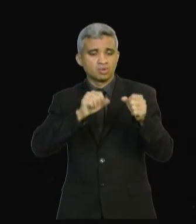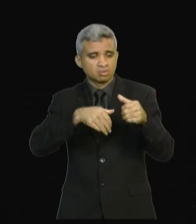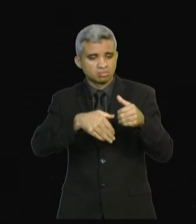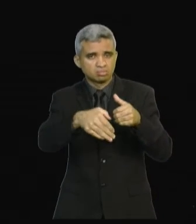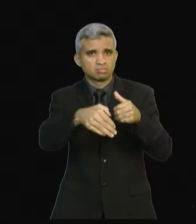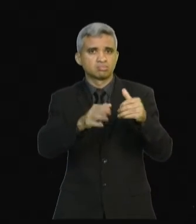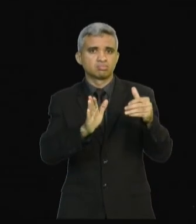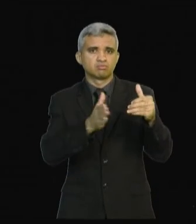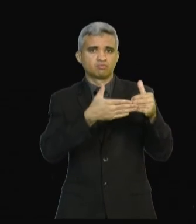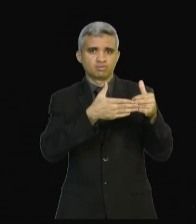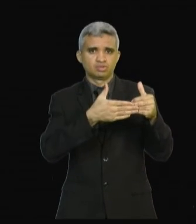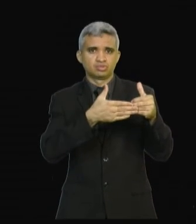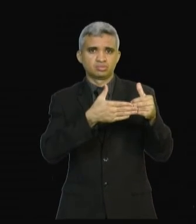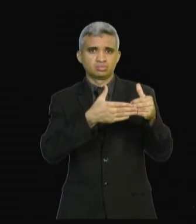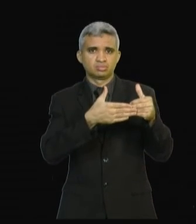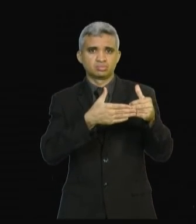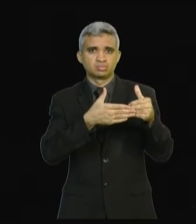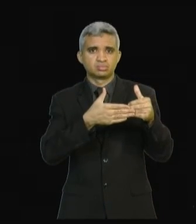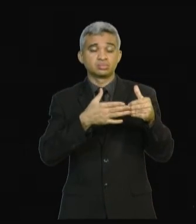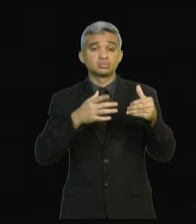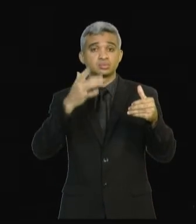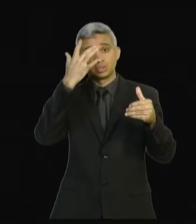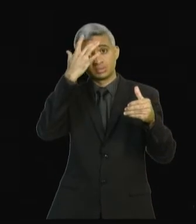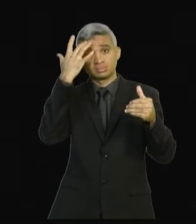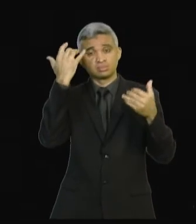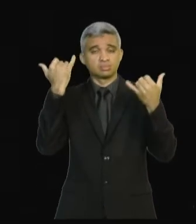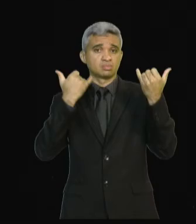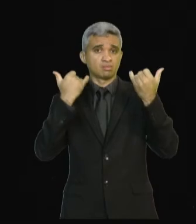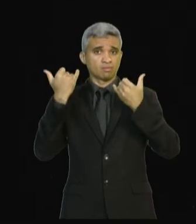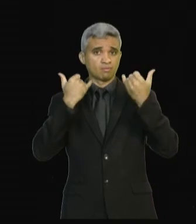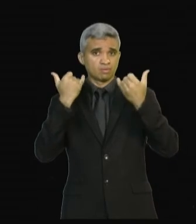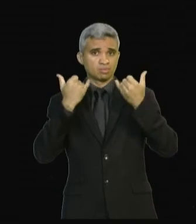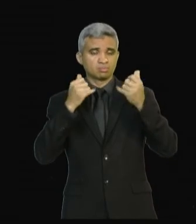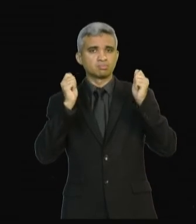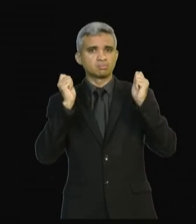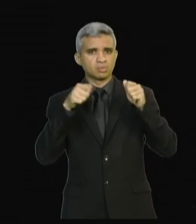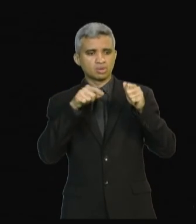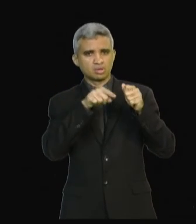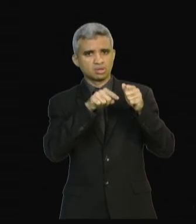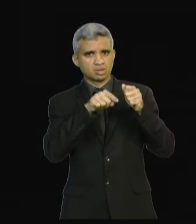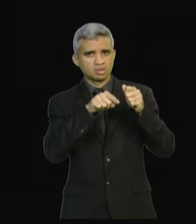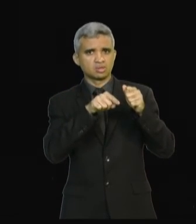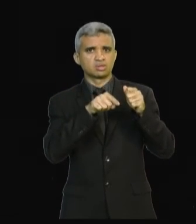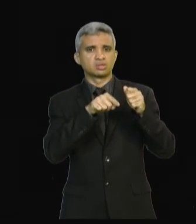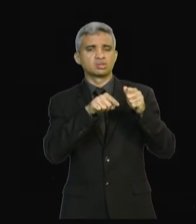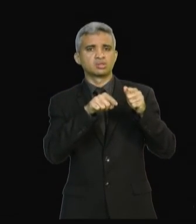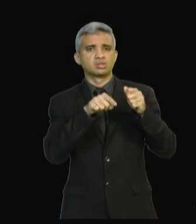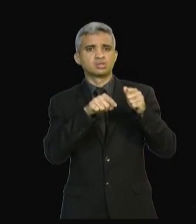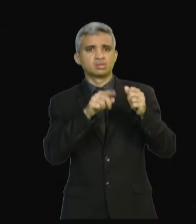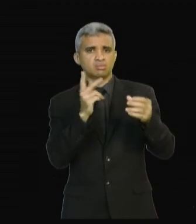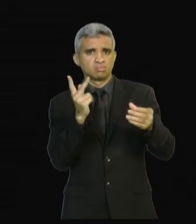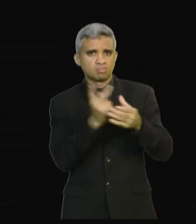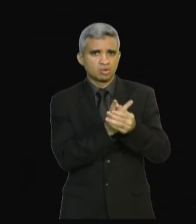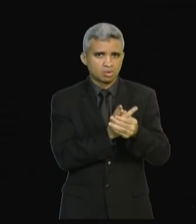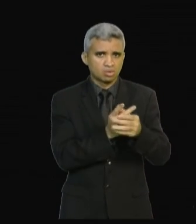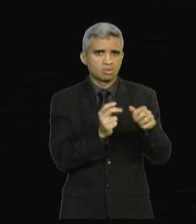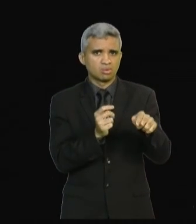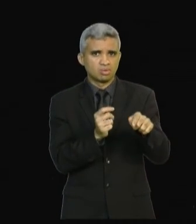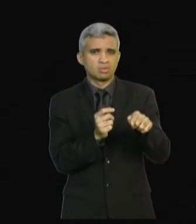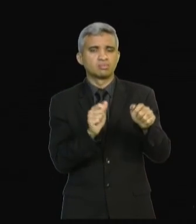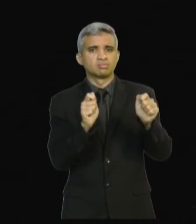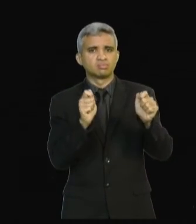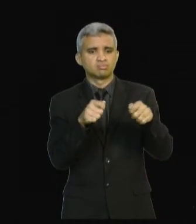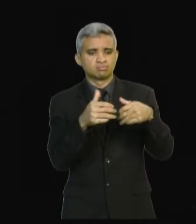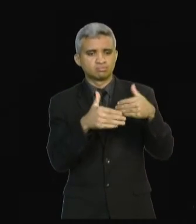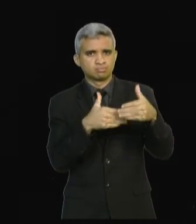eu digo poderá, é porque tenho conhecimento, informações, que o órgão, depois de tomar todas as medidas, esgotar todas as possibilidades